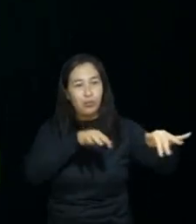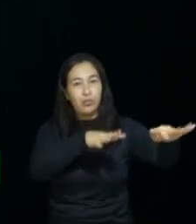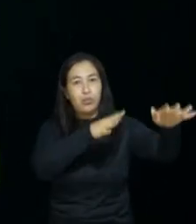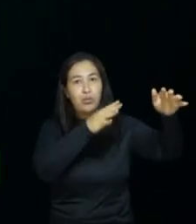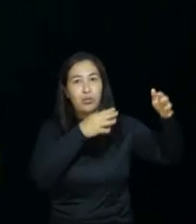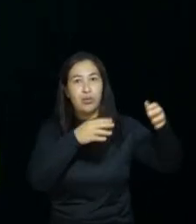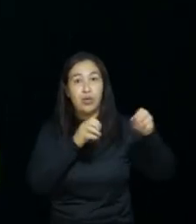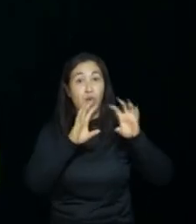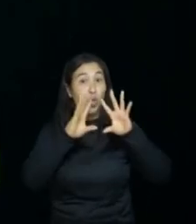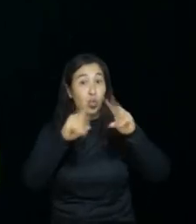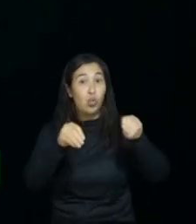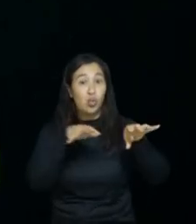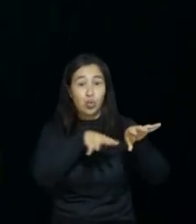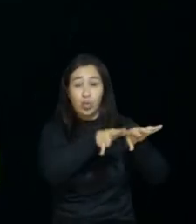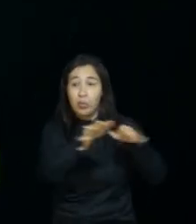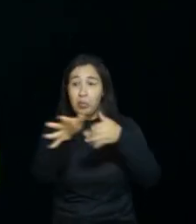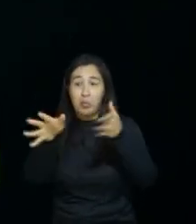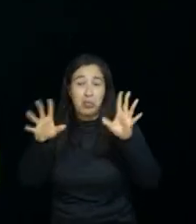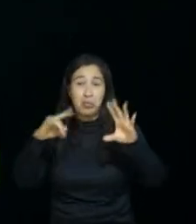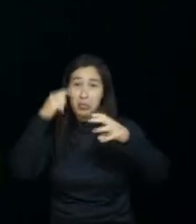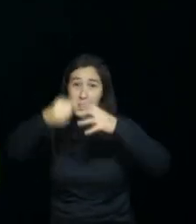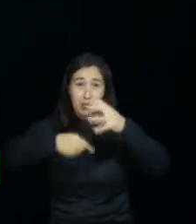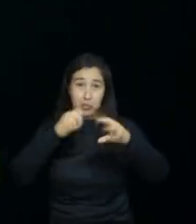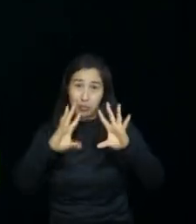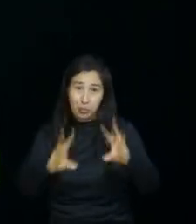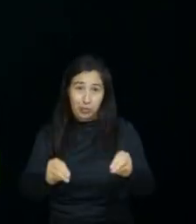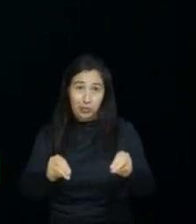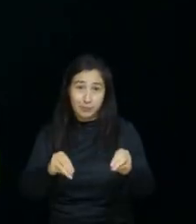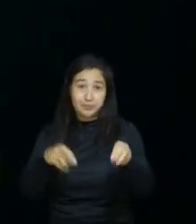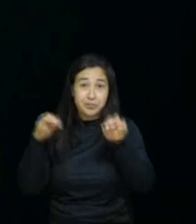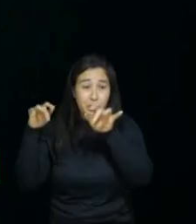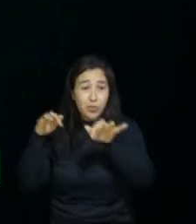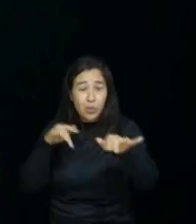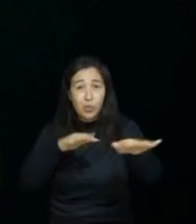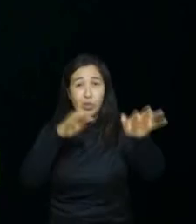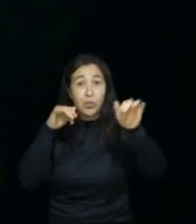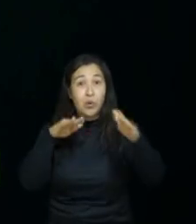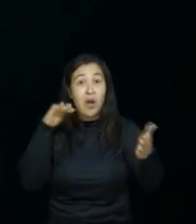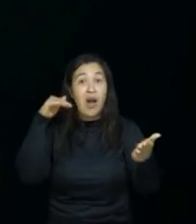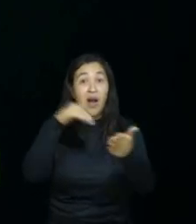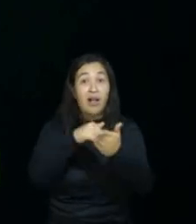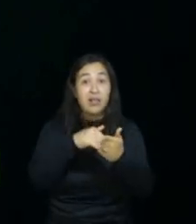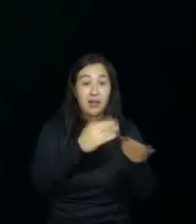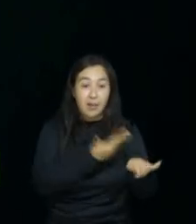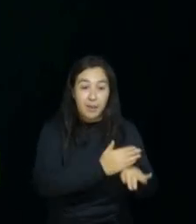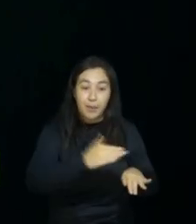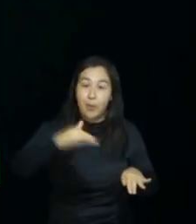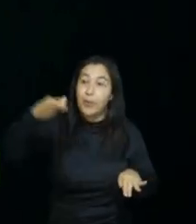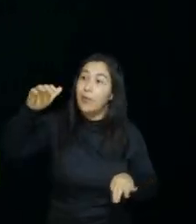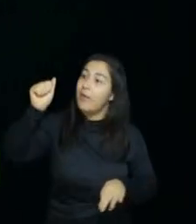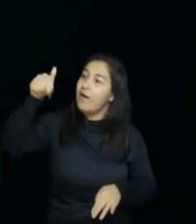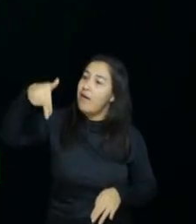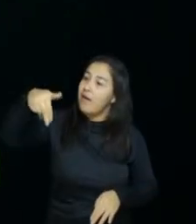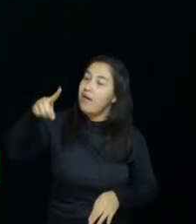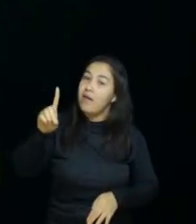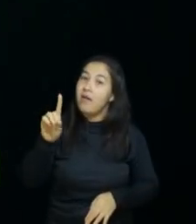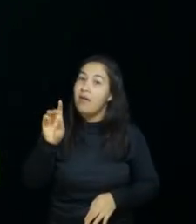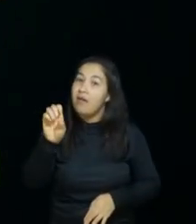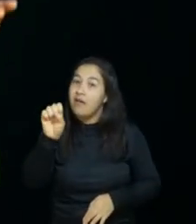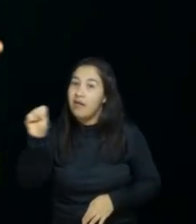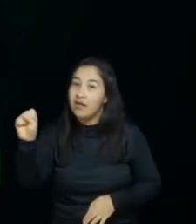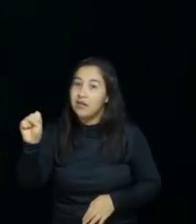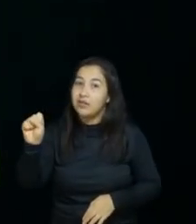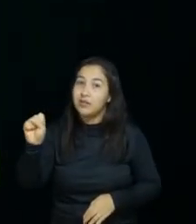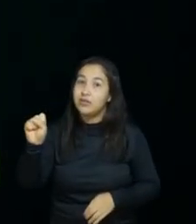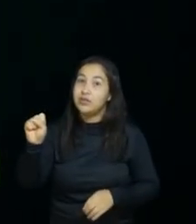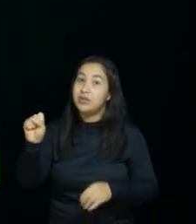para toda a área, para o sistema, ela acaba se deslocando até a Cordilheira dos Andes, onde ela bate e ela volta